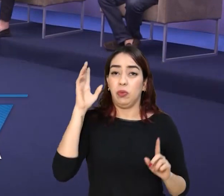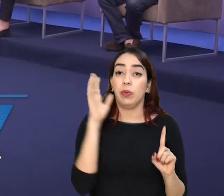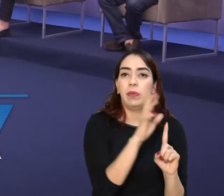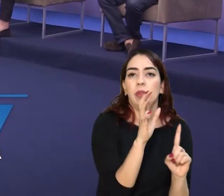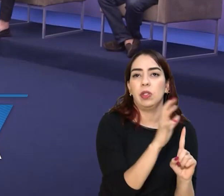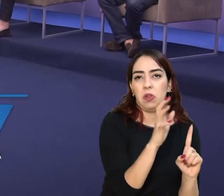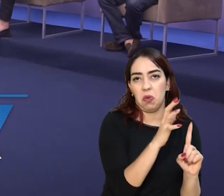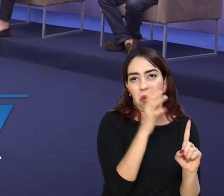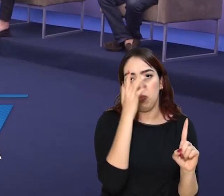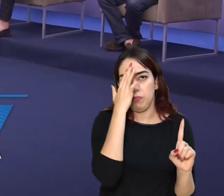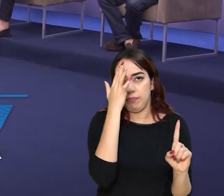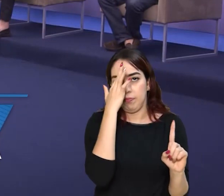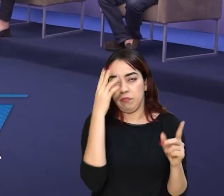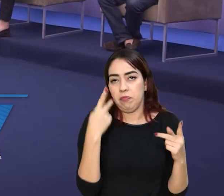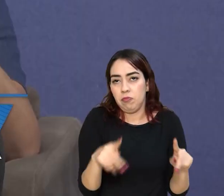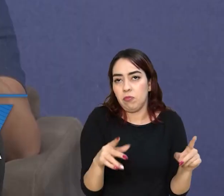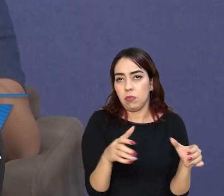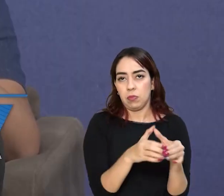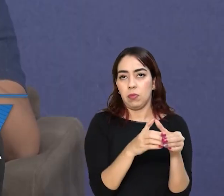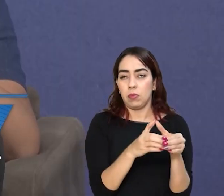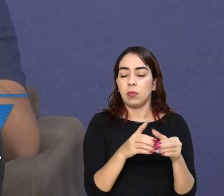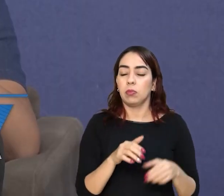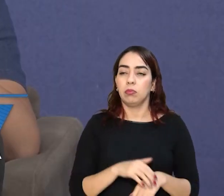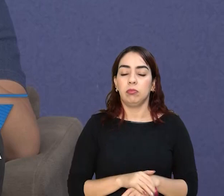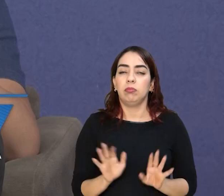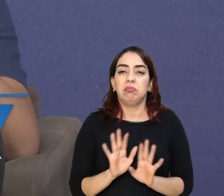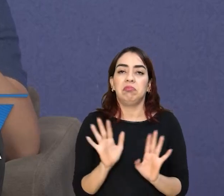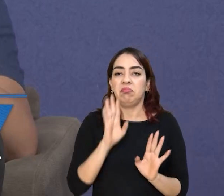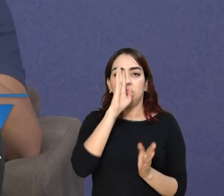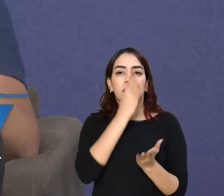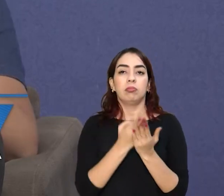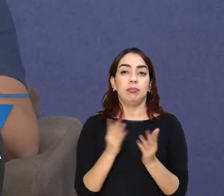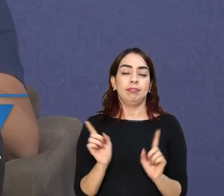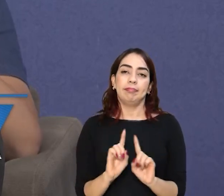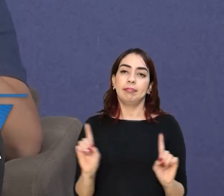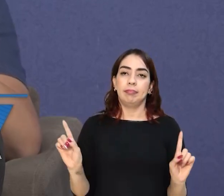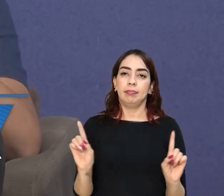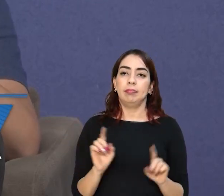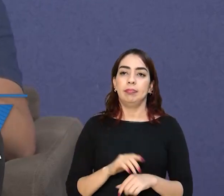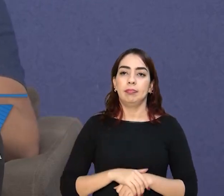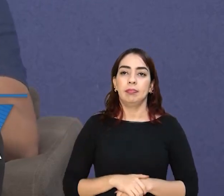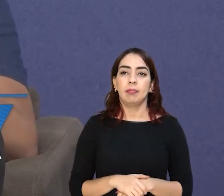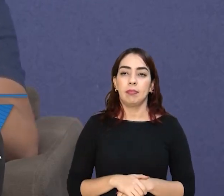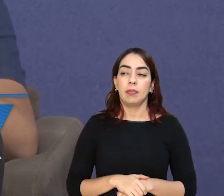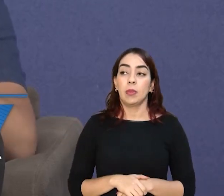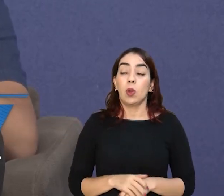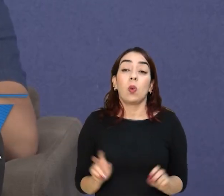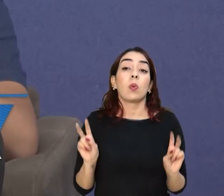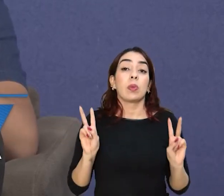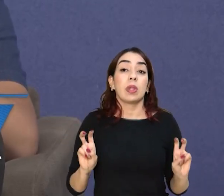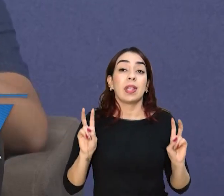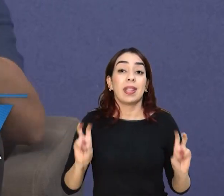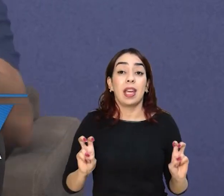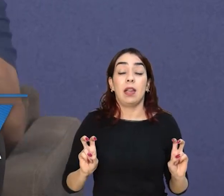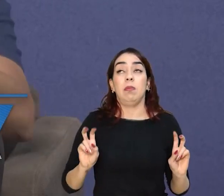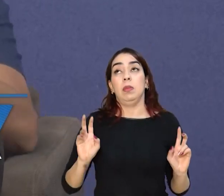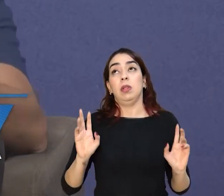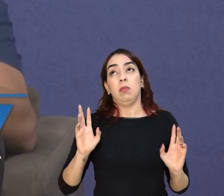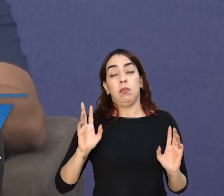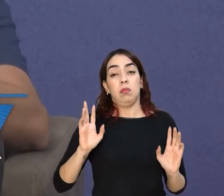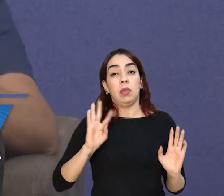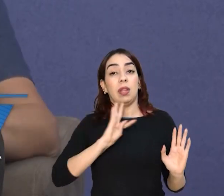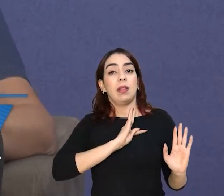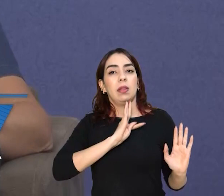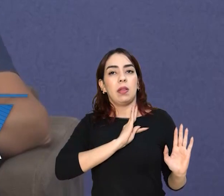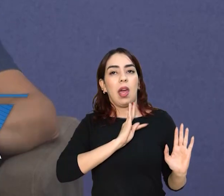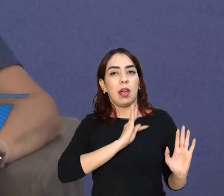um outro aspecto. Alguns jogadores do Fortaleza, e são vários ao mesmo tempo, estão em má fase técnica. Exatamente. Nesse momento agora. O